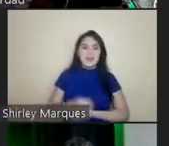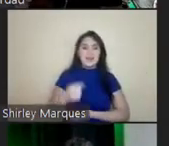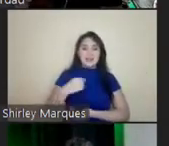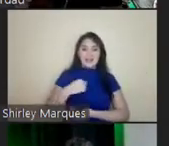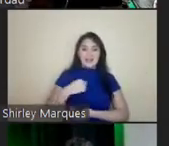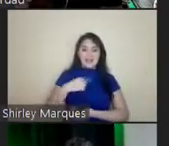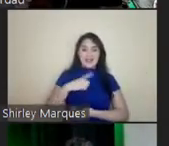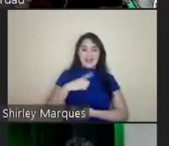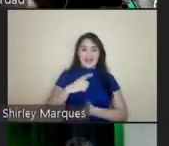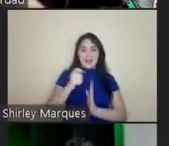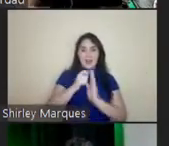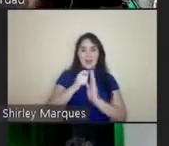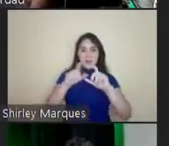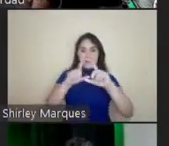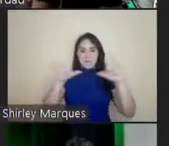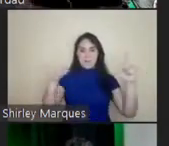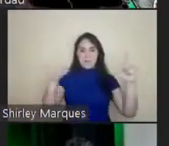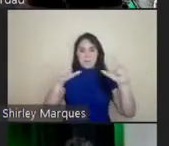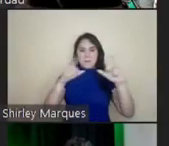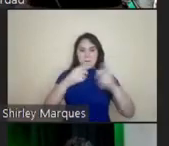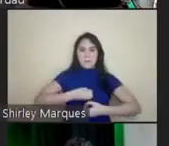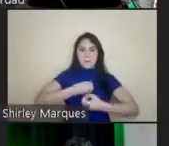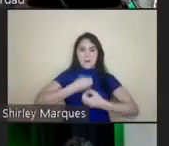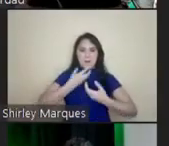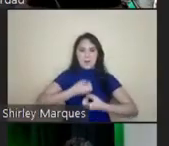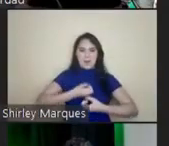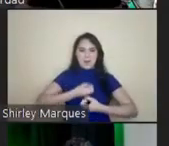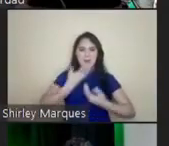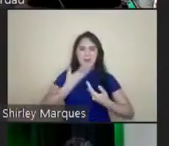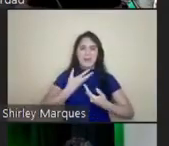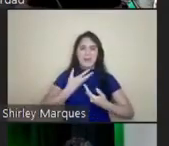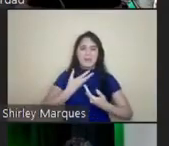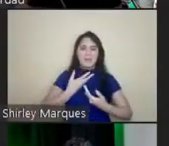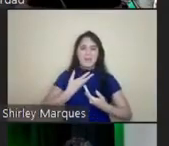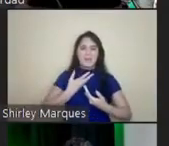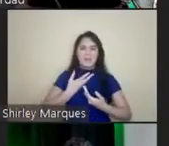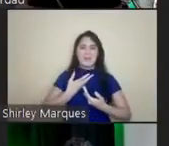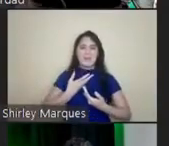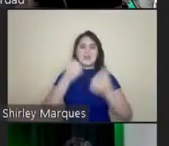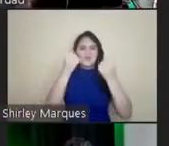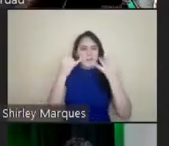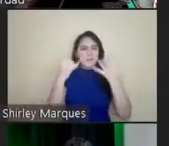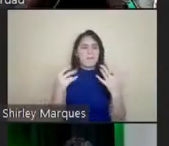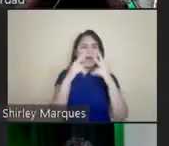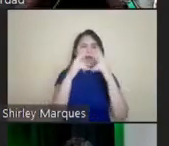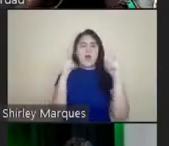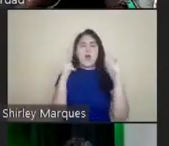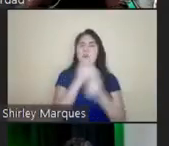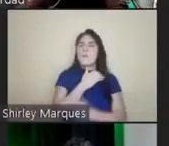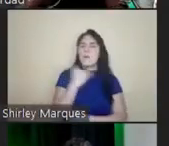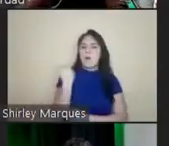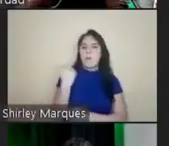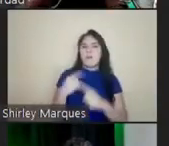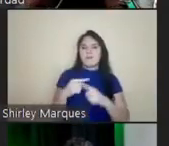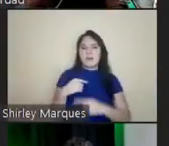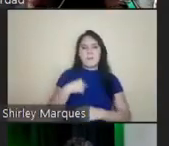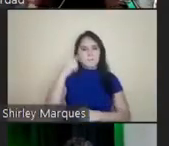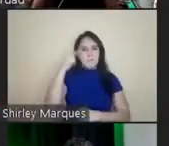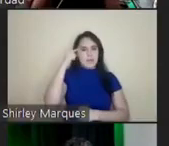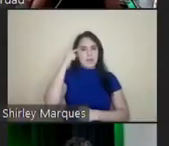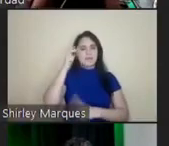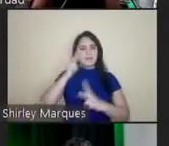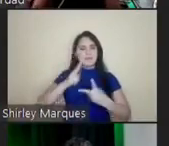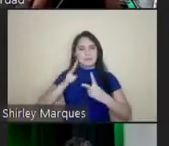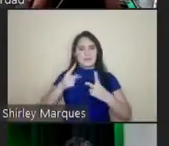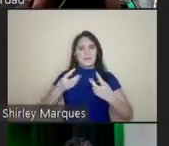se chama Ladainha para Alberto da Cunha Mello. E assim... E essa coisa da morte, e eu tenho pensado muito nesse poema. E